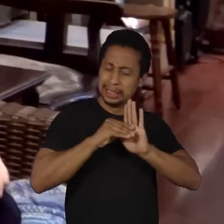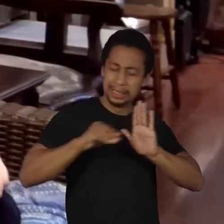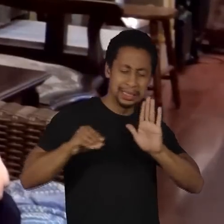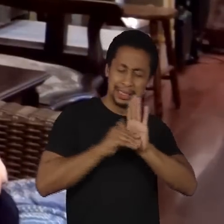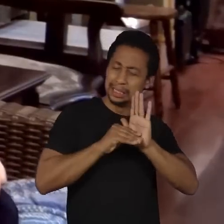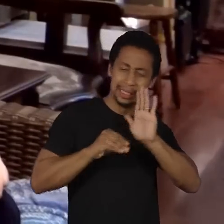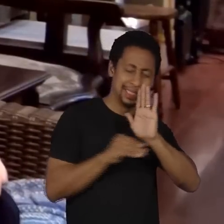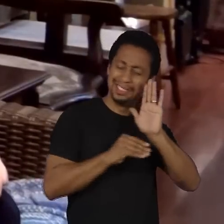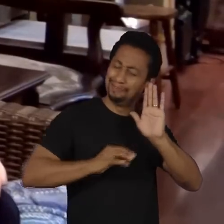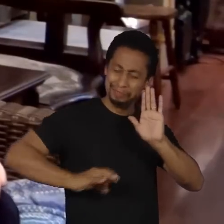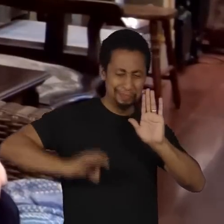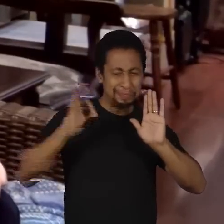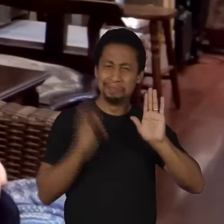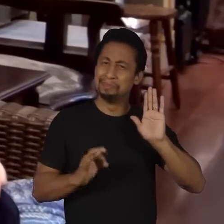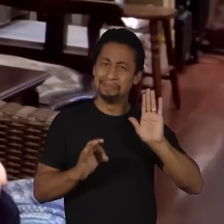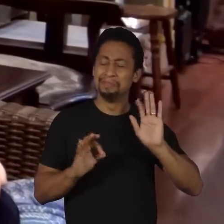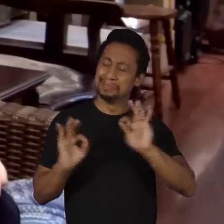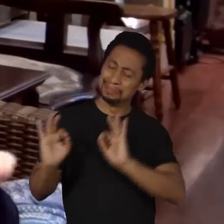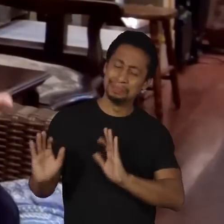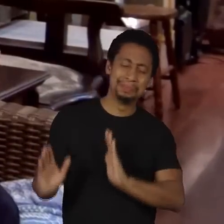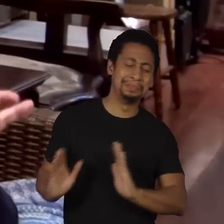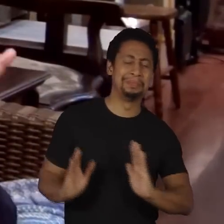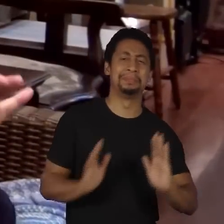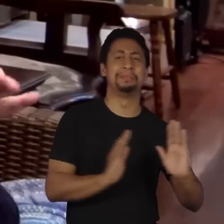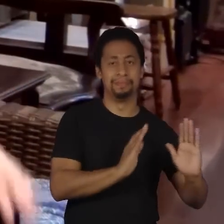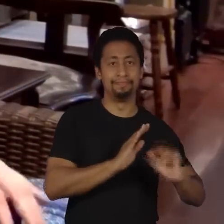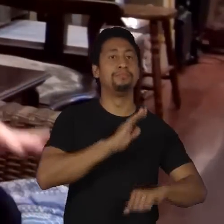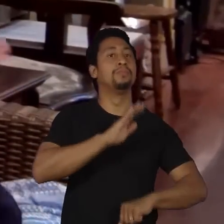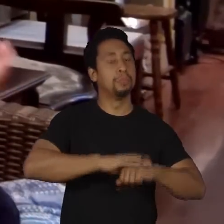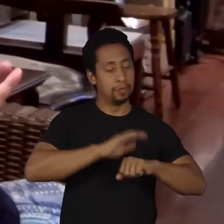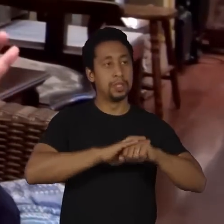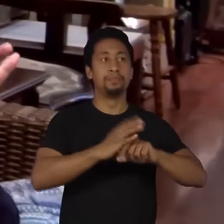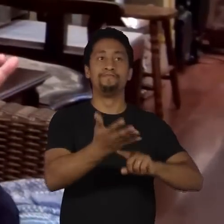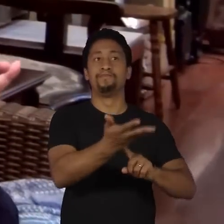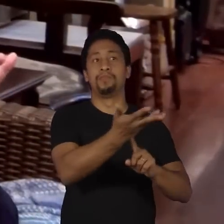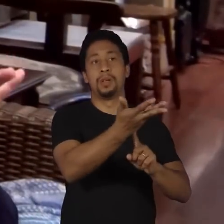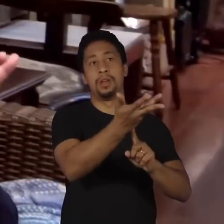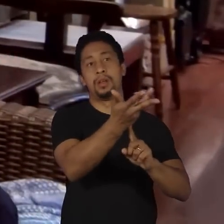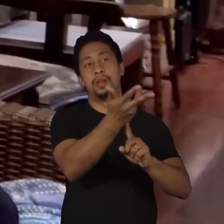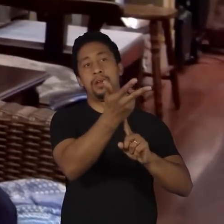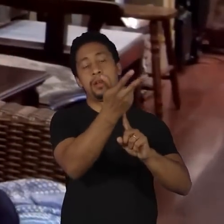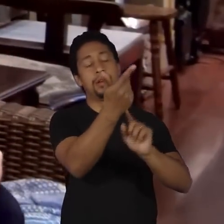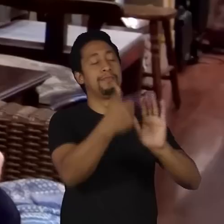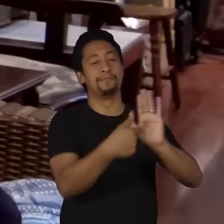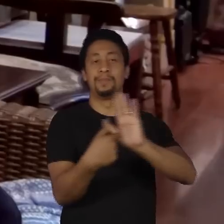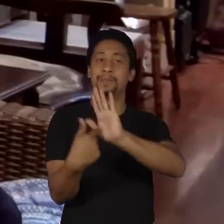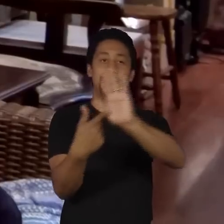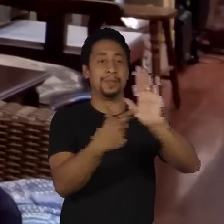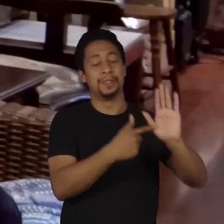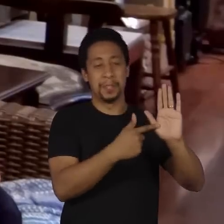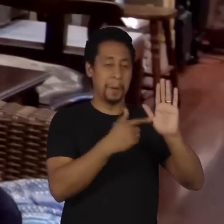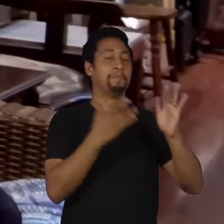Impressionante a disciplina dela para a realização de uma obra de arte, para a realização de um espetáculo.